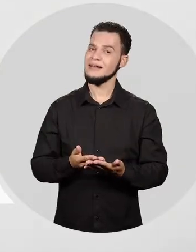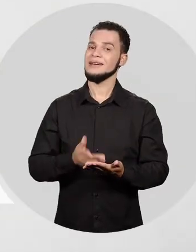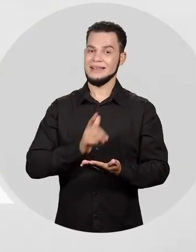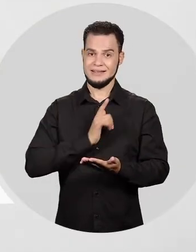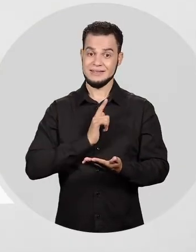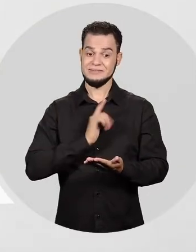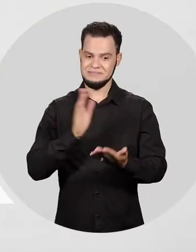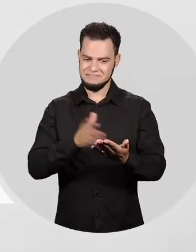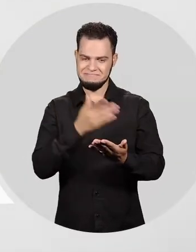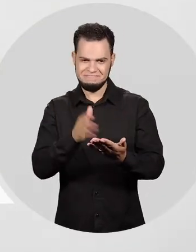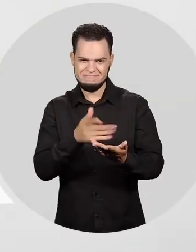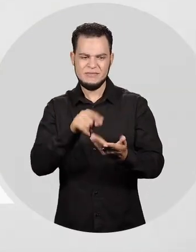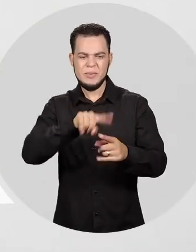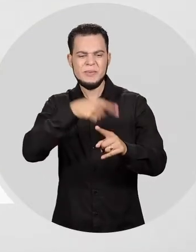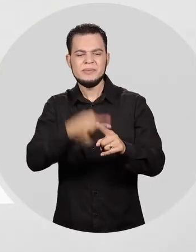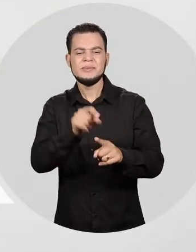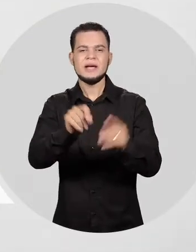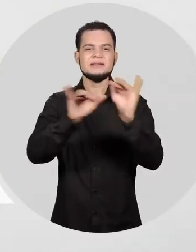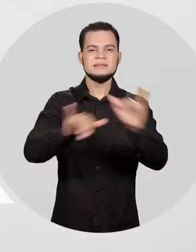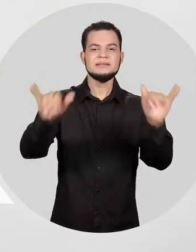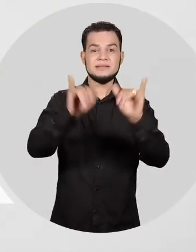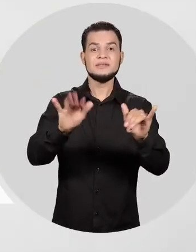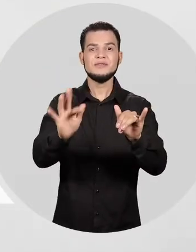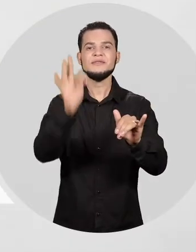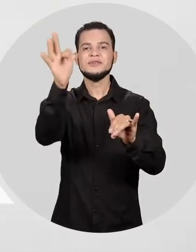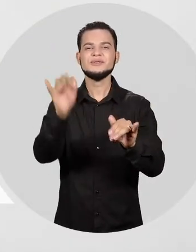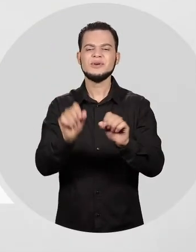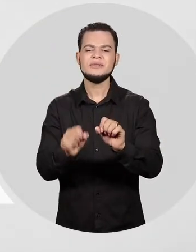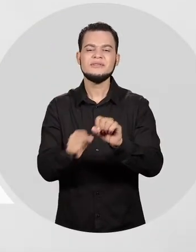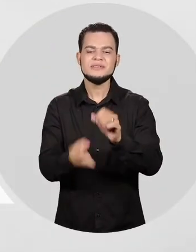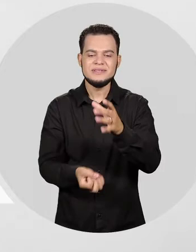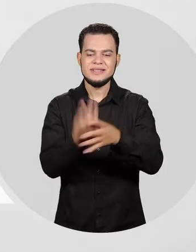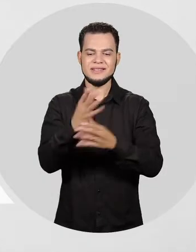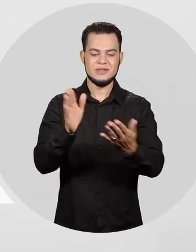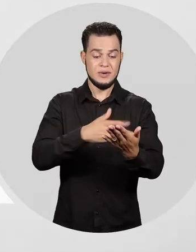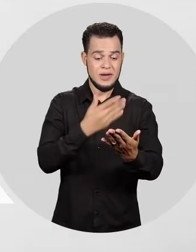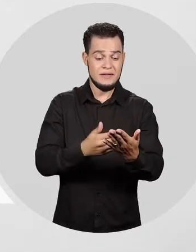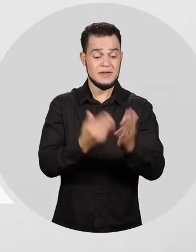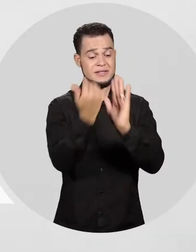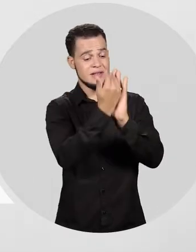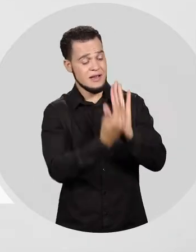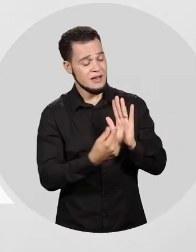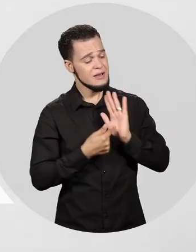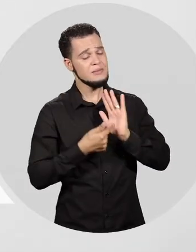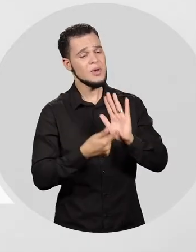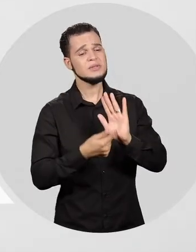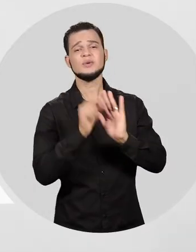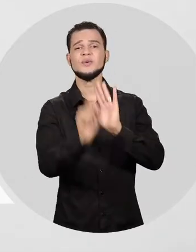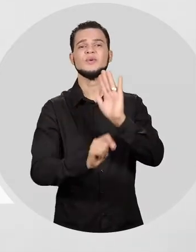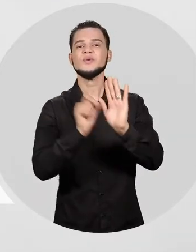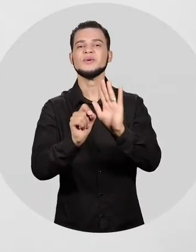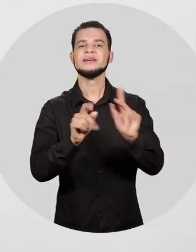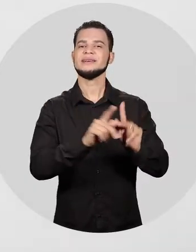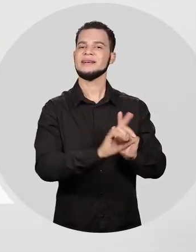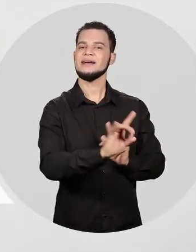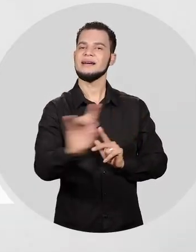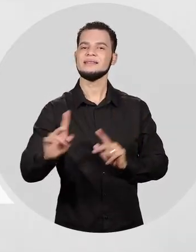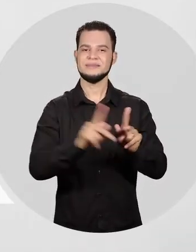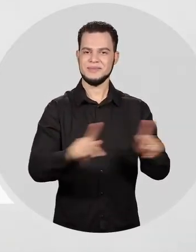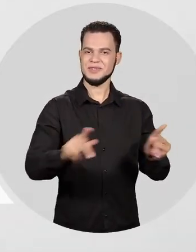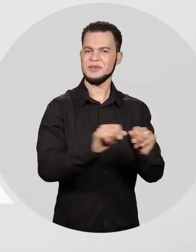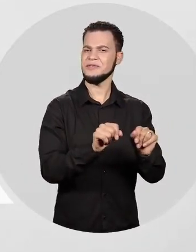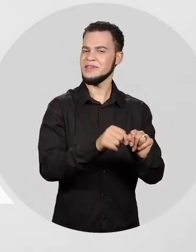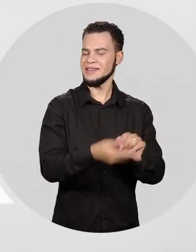proposto, o Conexão Educar irá publicar uma revista com matérias de destaque de ações realizadas pelos professores.